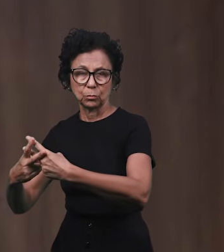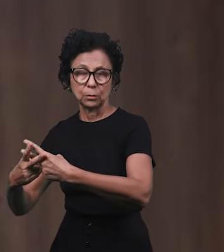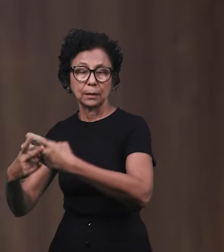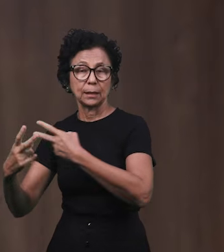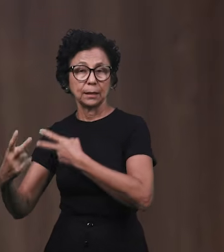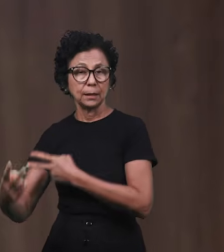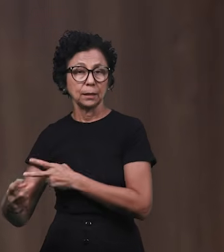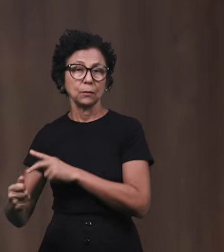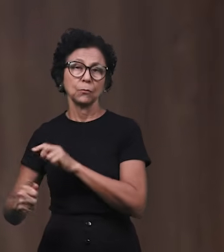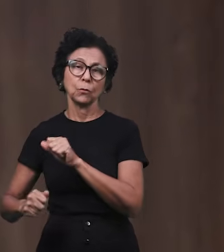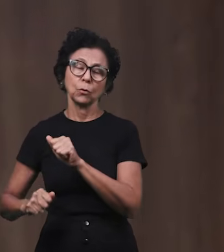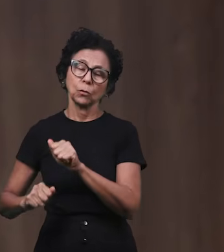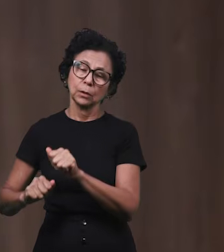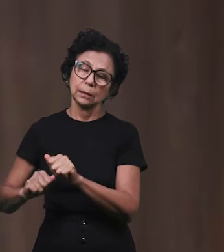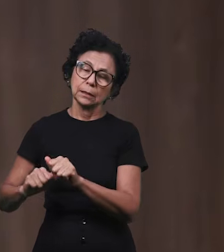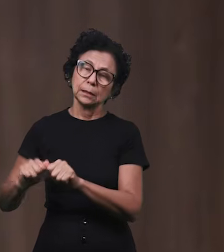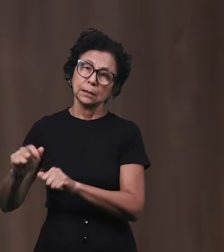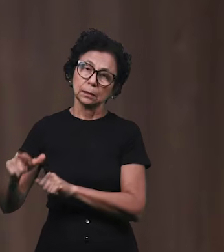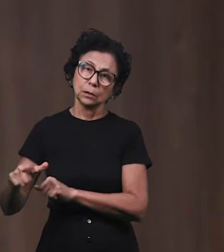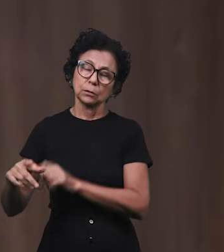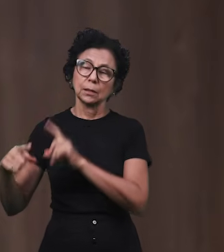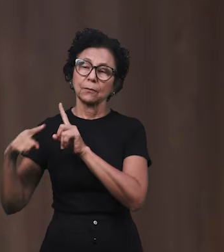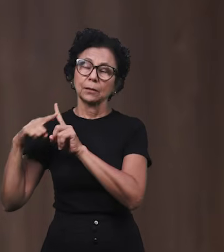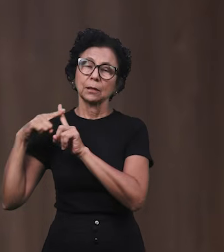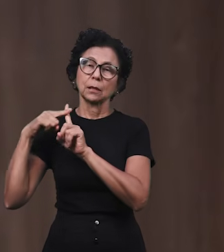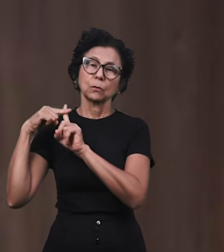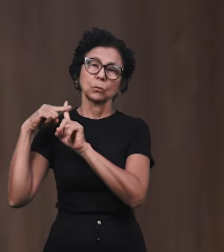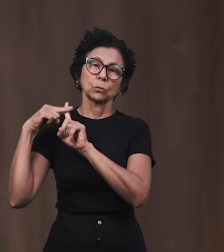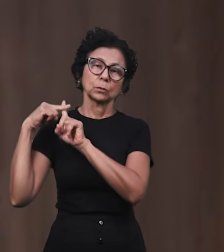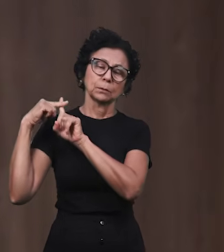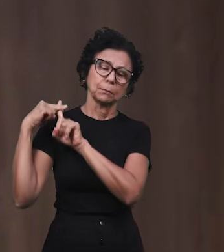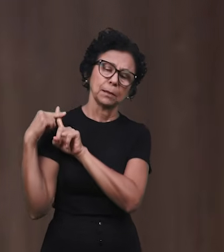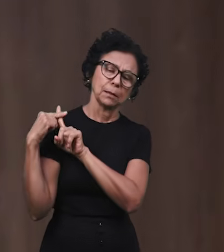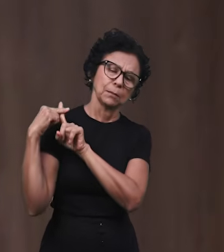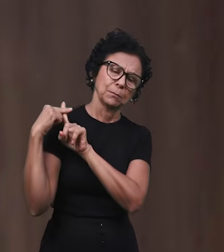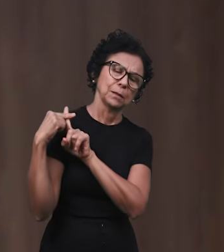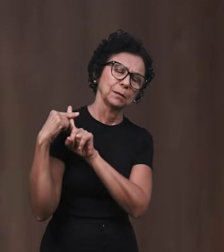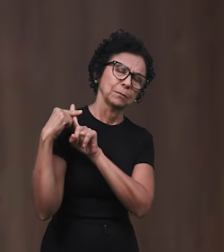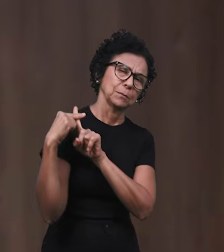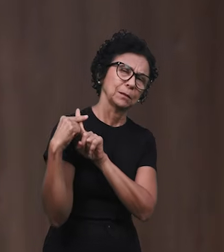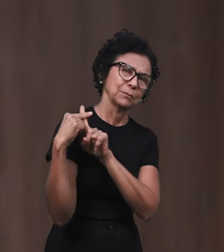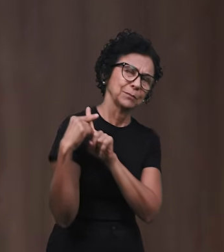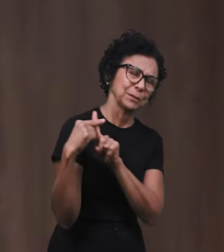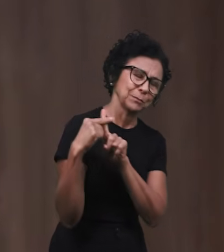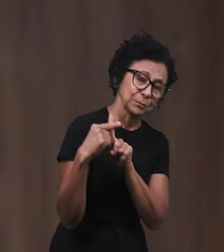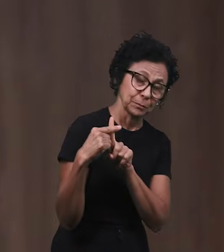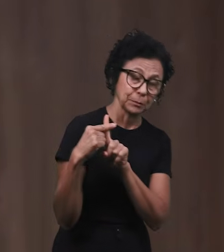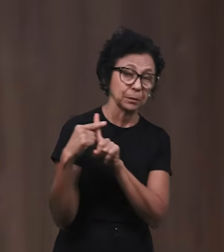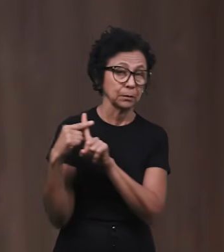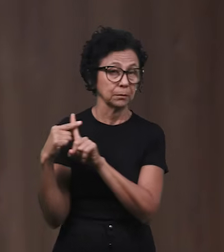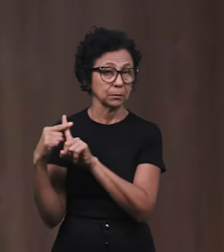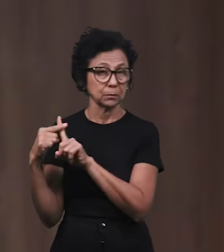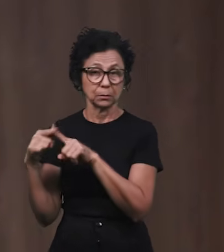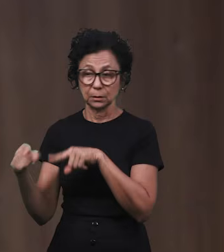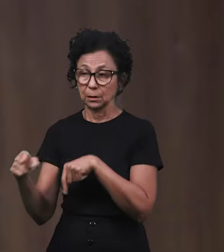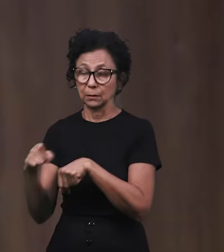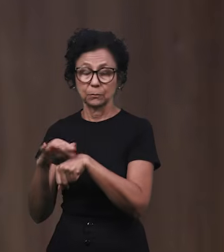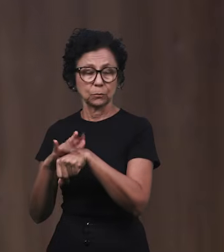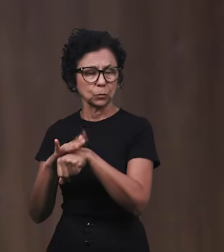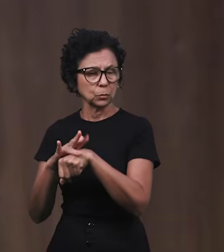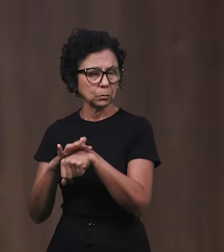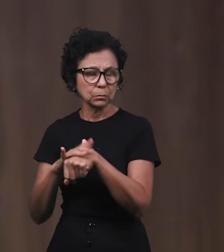Então, ali, no momento que ele estava carregando a cruz e que ele estava ali sofrendo, que ele estava doente, ele estava enfermo, ele tinha